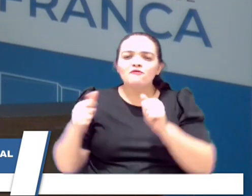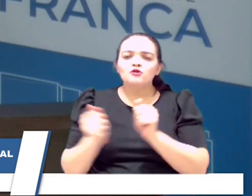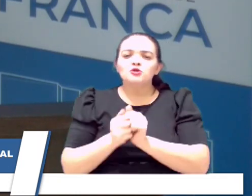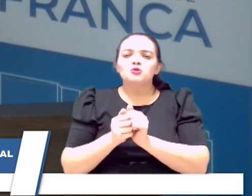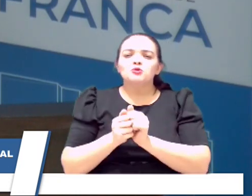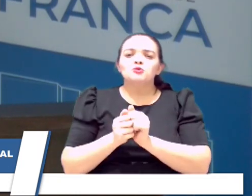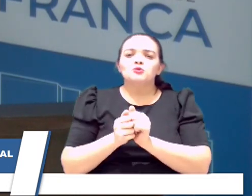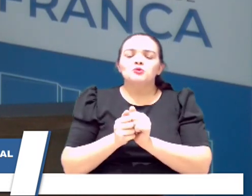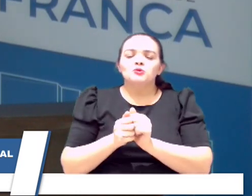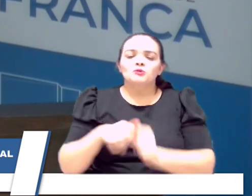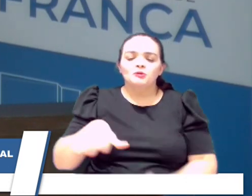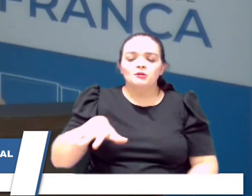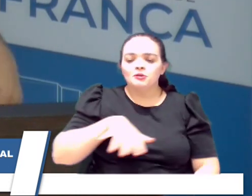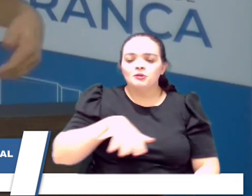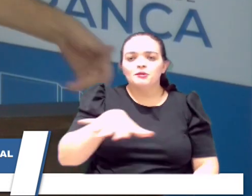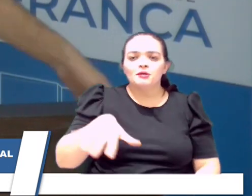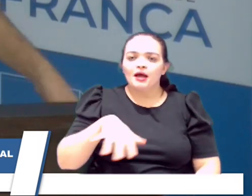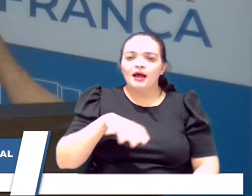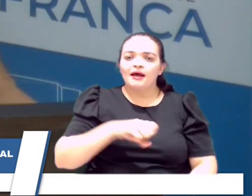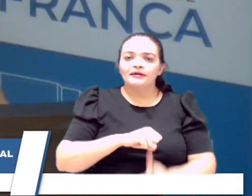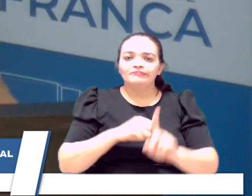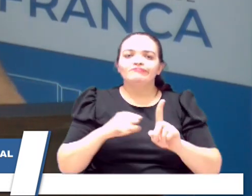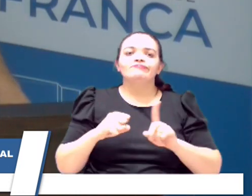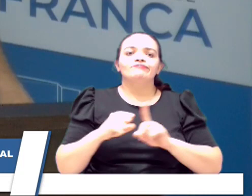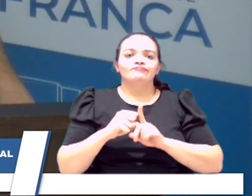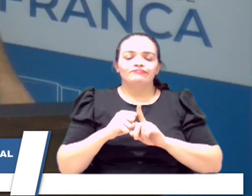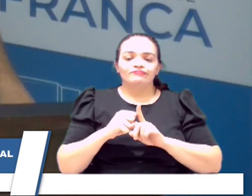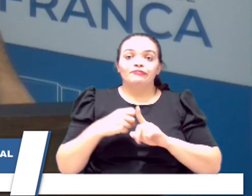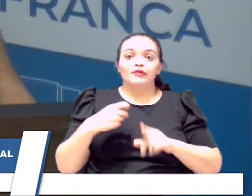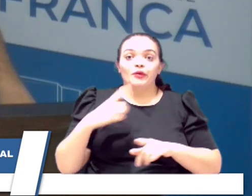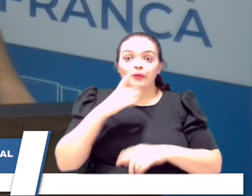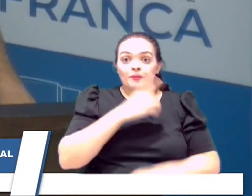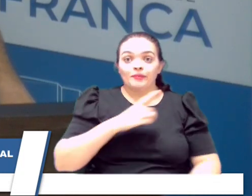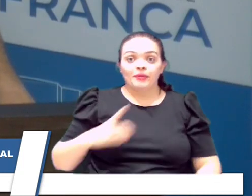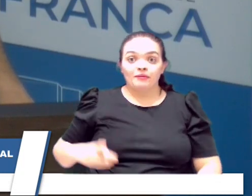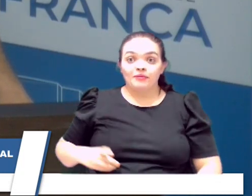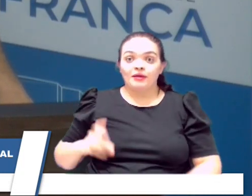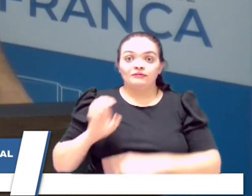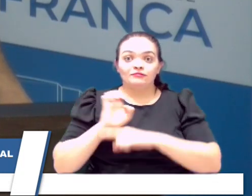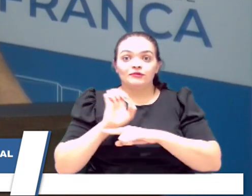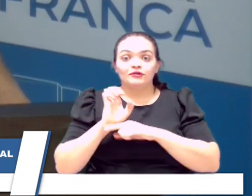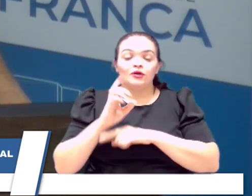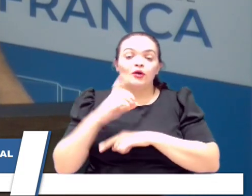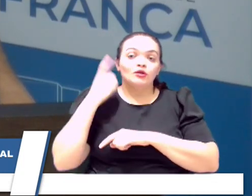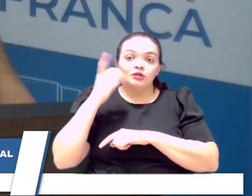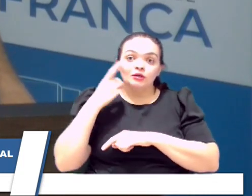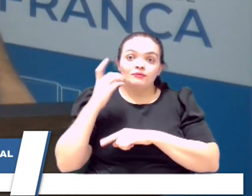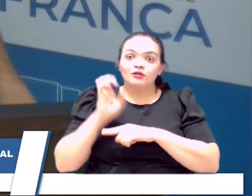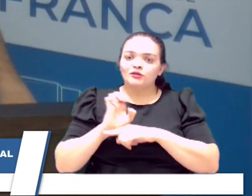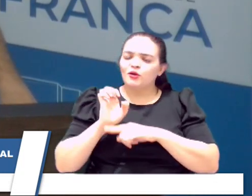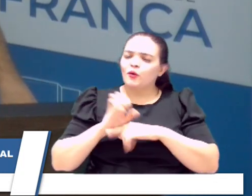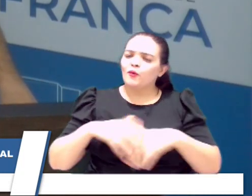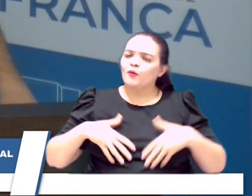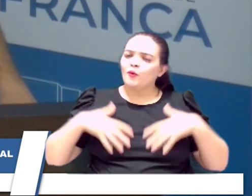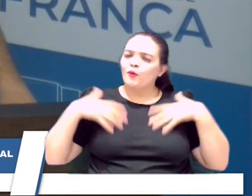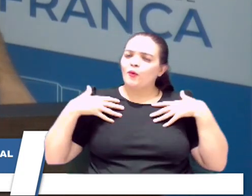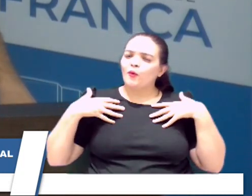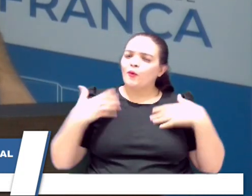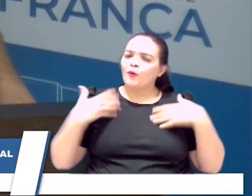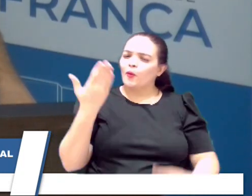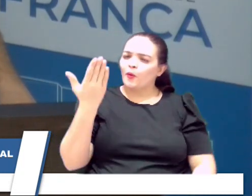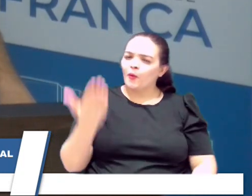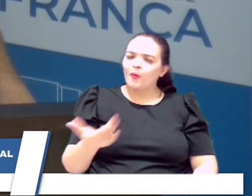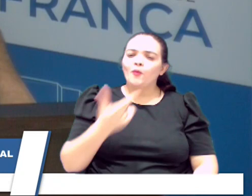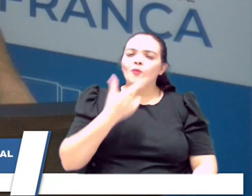alguns espaços na sociedade, agora como deputado estadual, todo dia tendo orgulho desse deputado que sai da